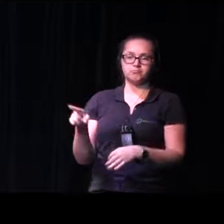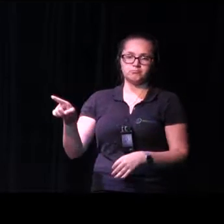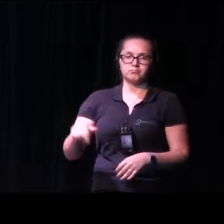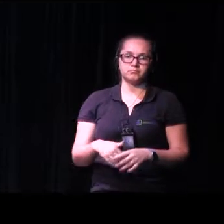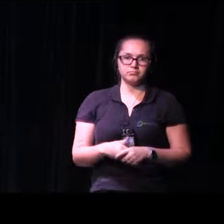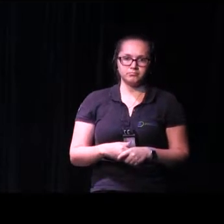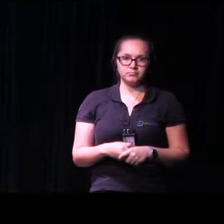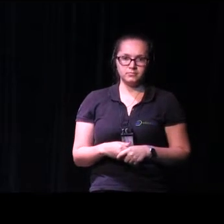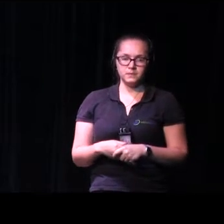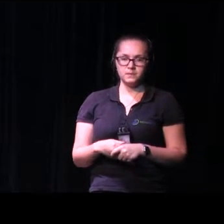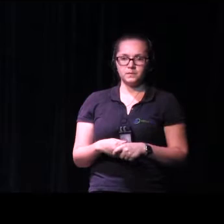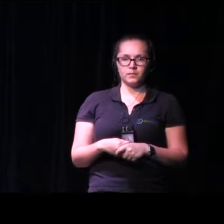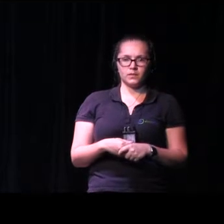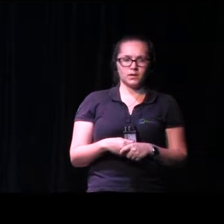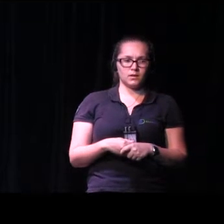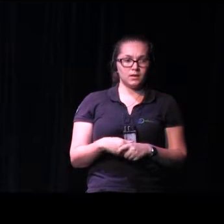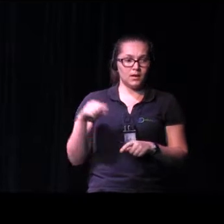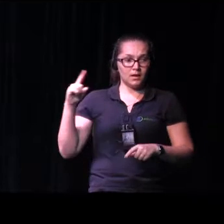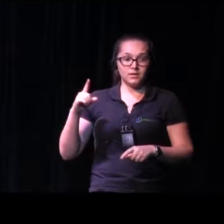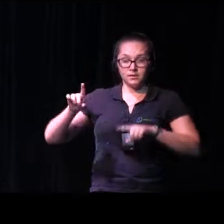Eu acredito nisso.